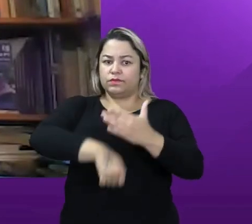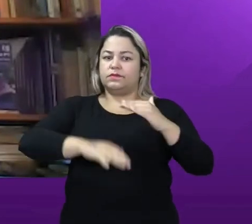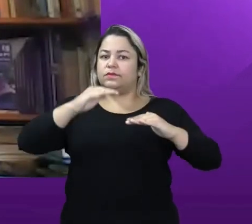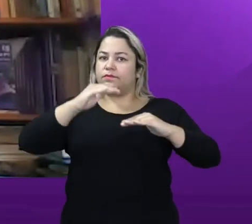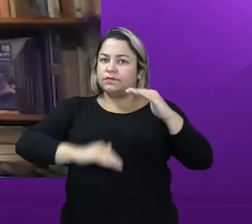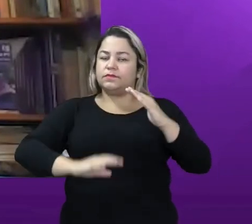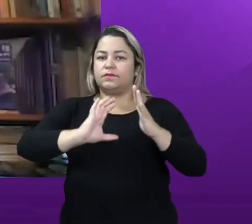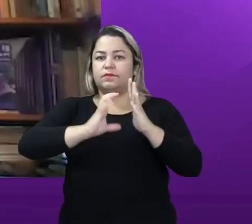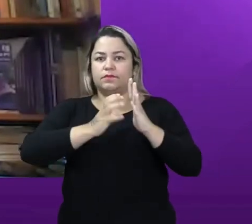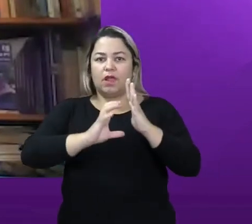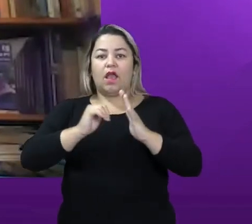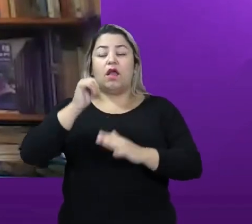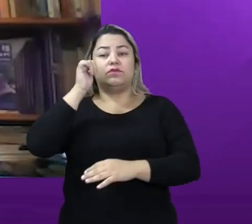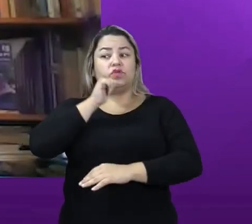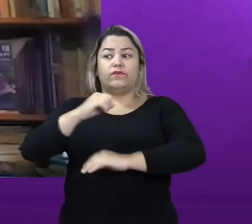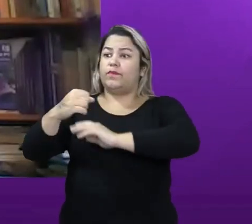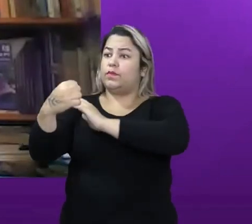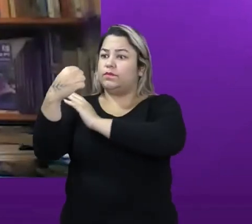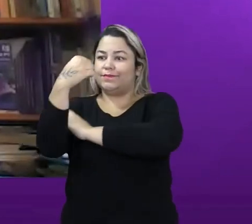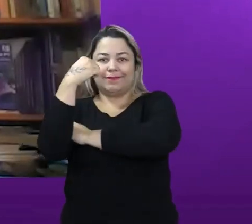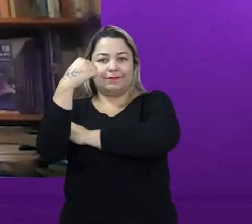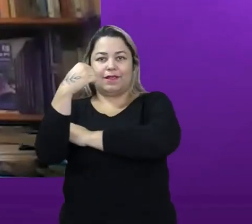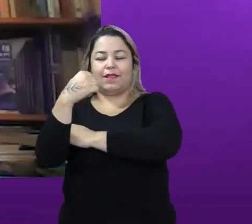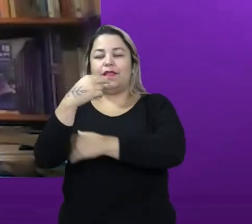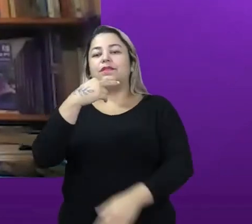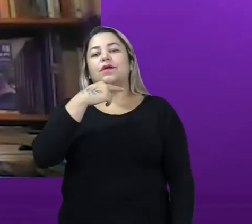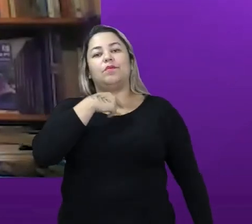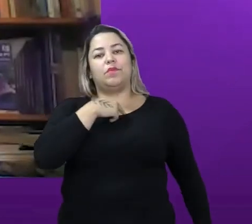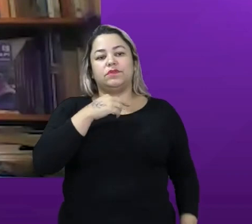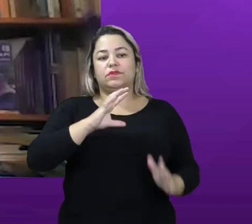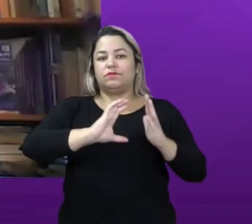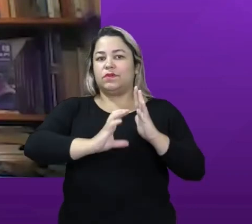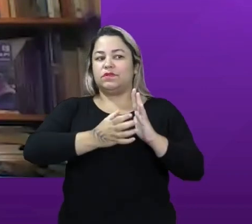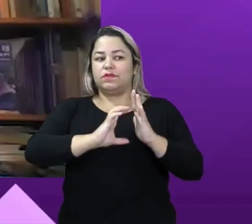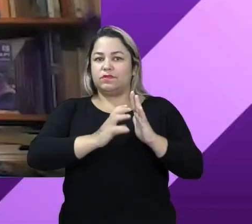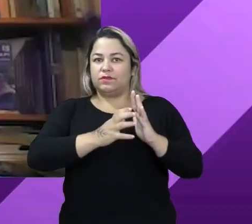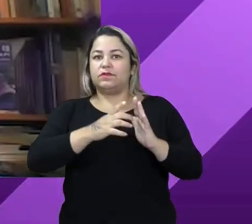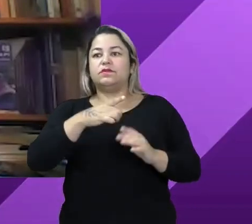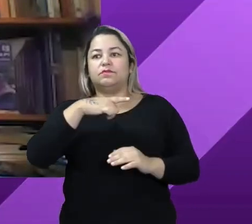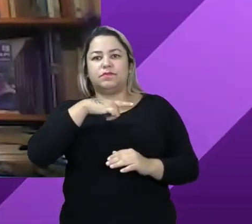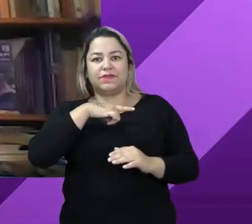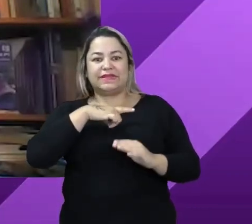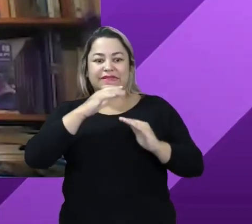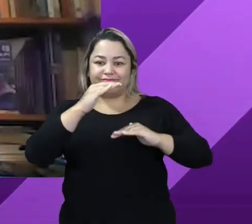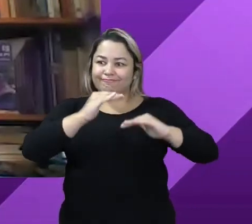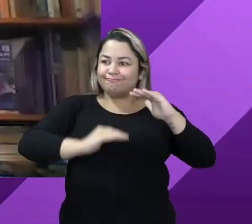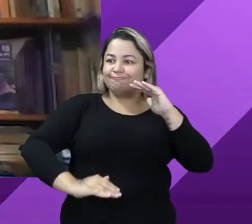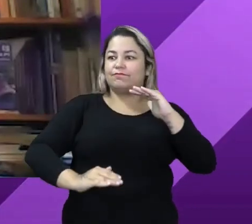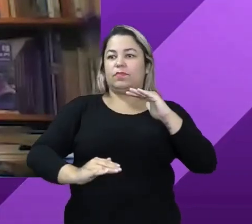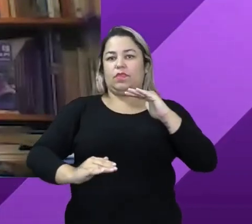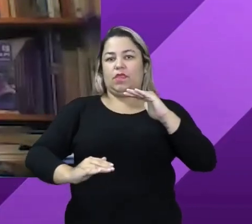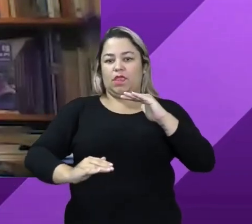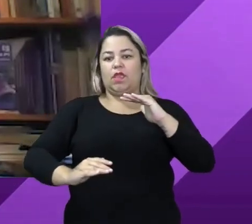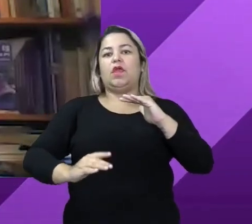partido feminista não pode ser um partido que conviva também com desigualdade racial ou